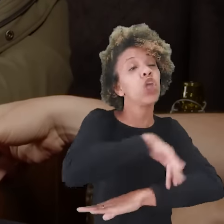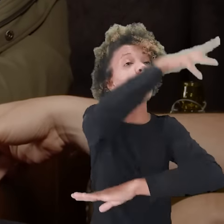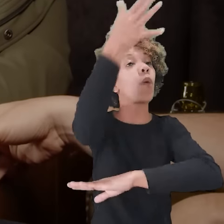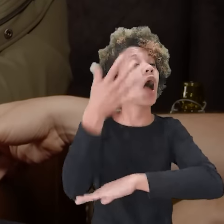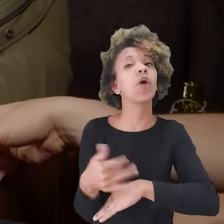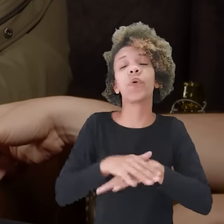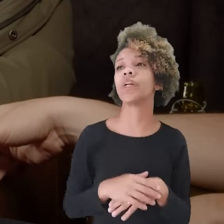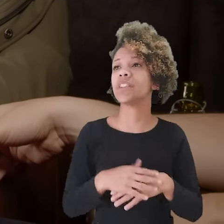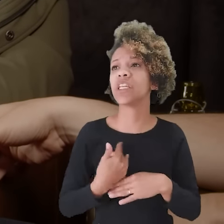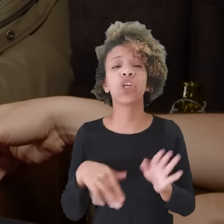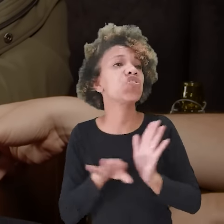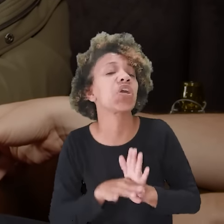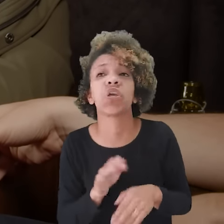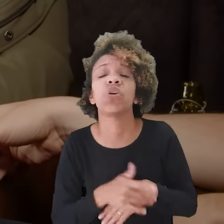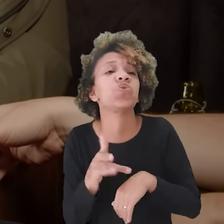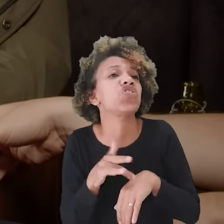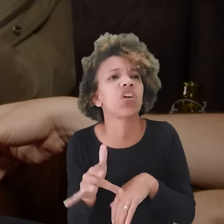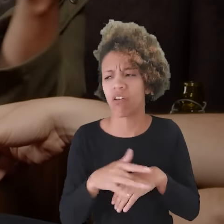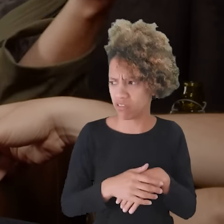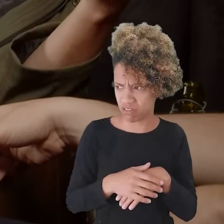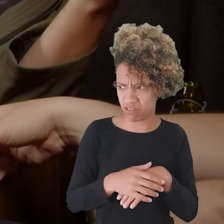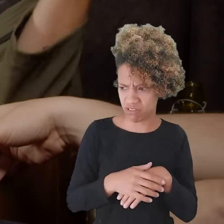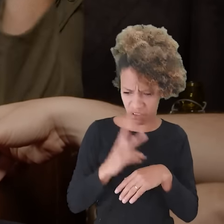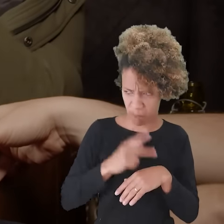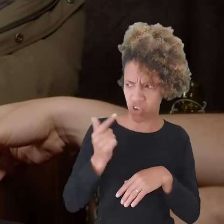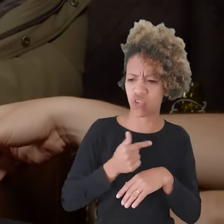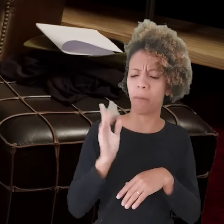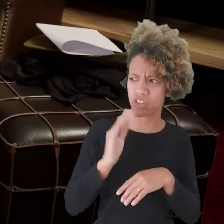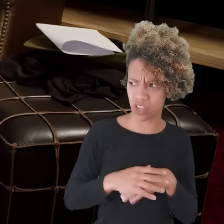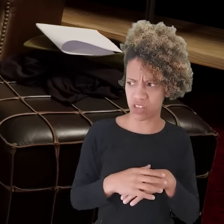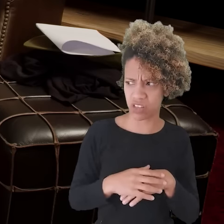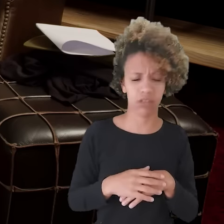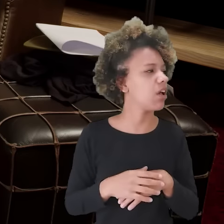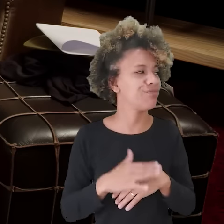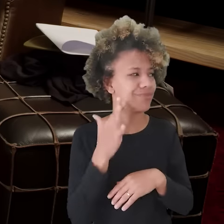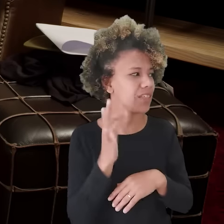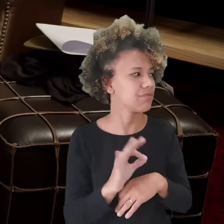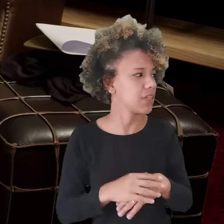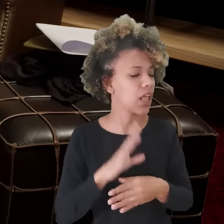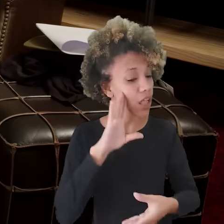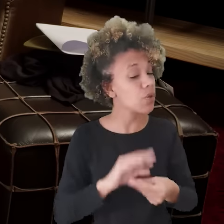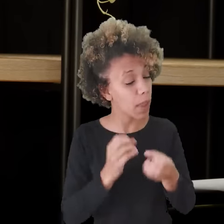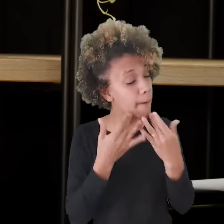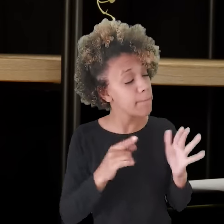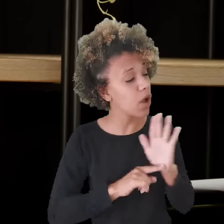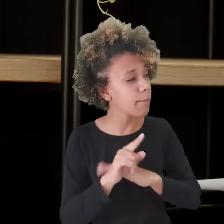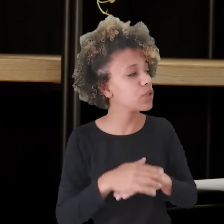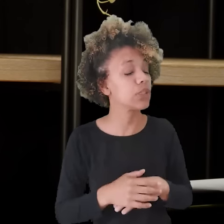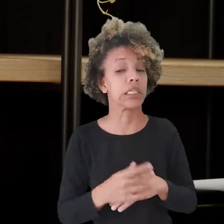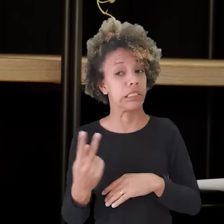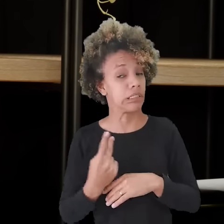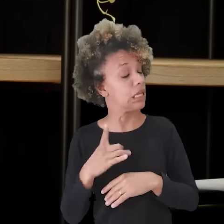e o arco-íris hein que eu cheguei lá no final não tinha ouro de comédia é essa cara é a galera não tá entendendo resumiu muito bem